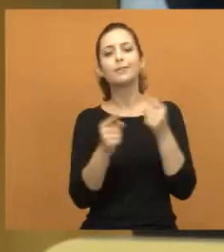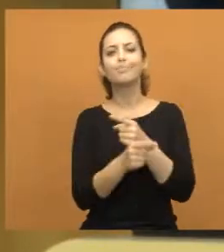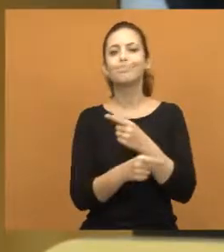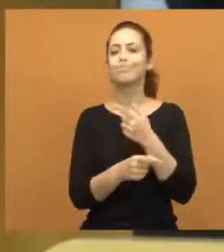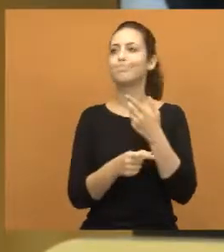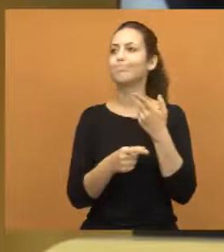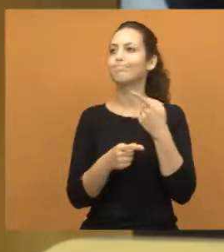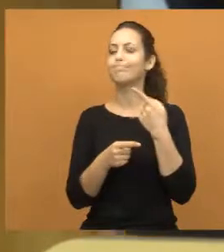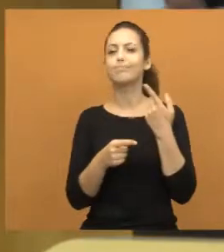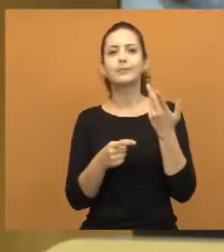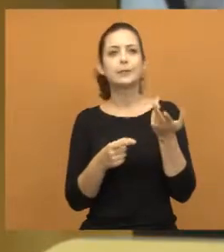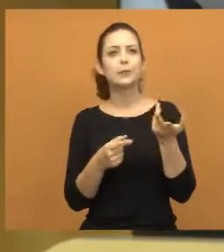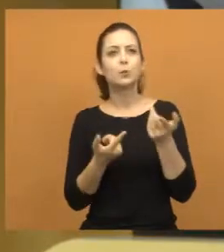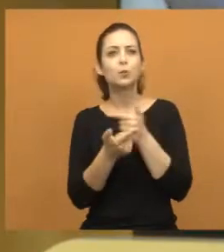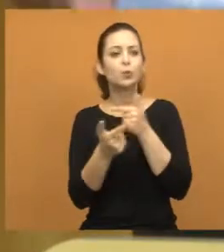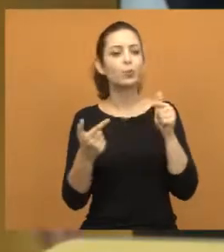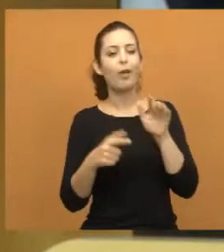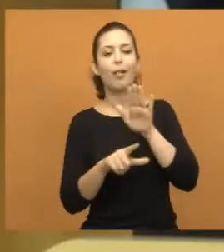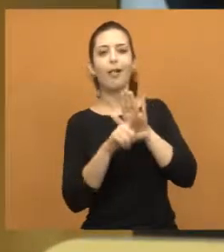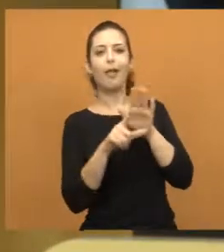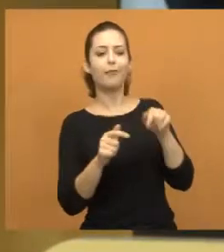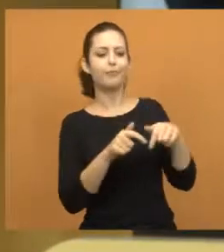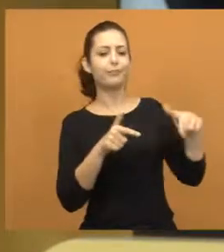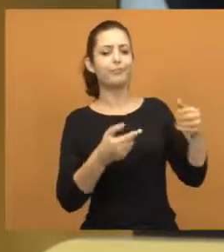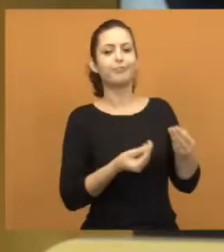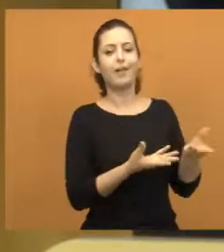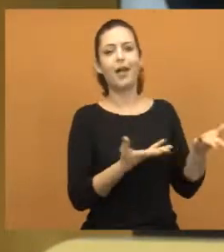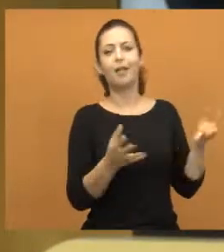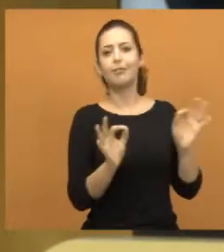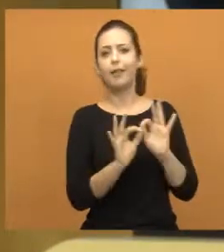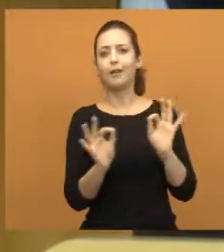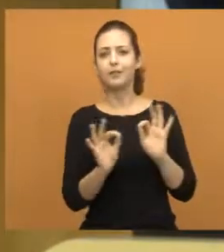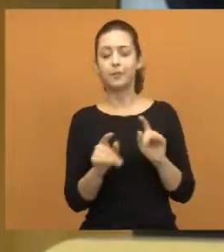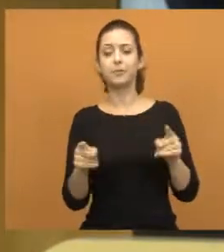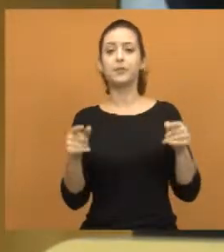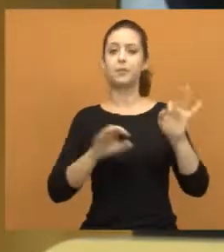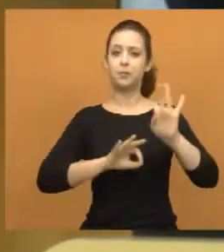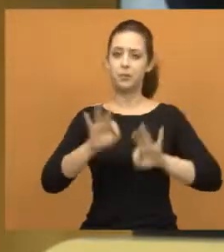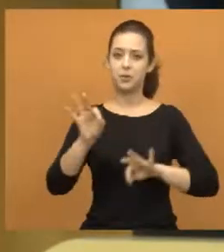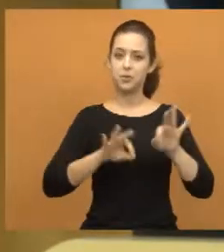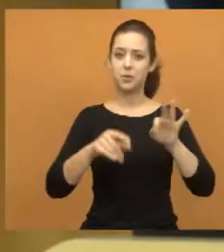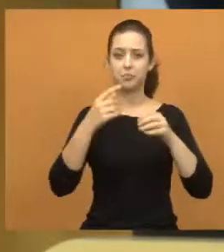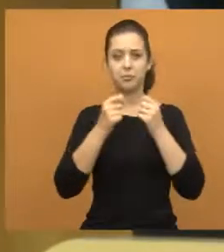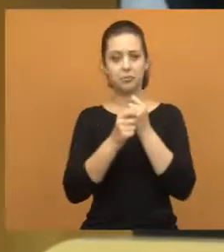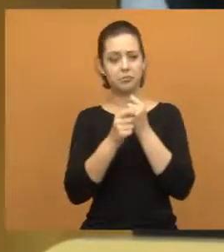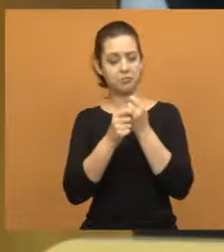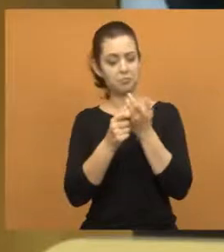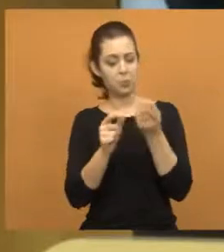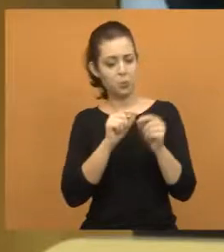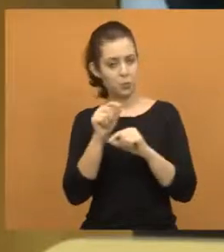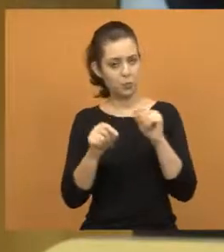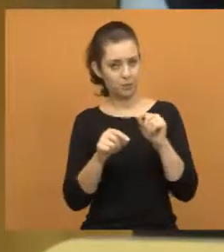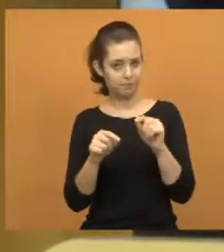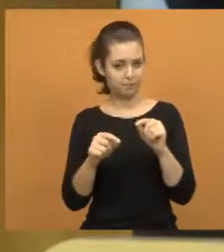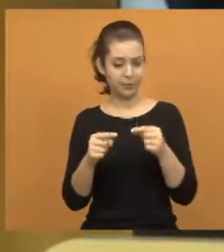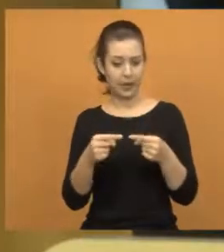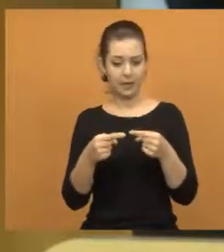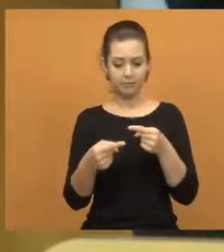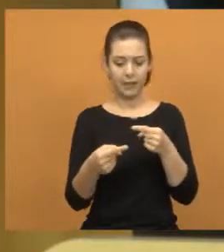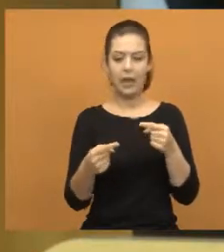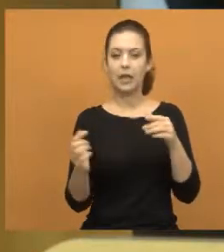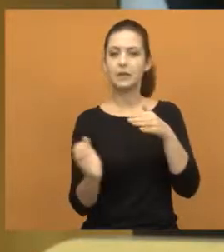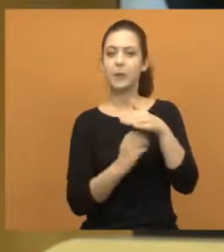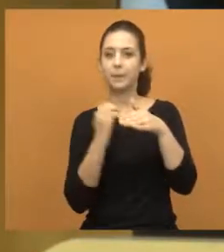contrapartida, o município não oferecia nada. E esse projeto é um projeto a qual as empresas,